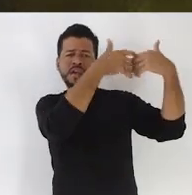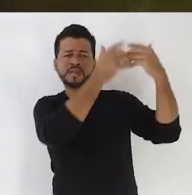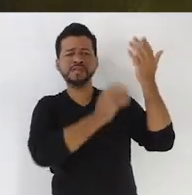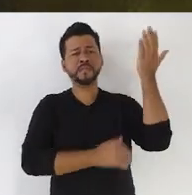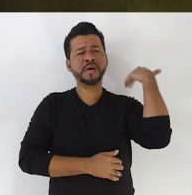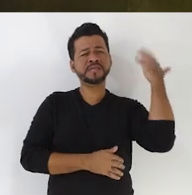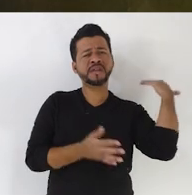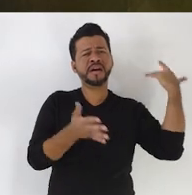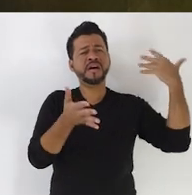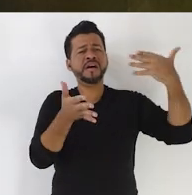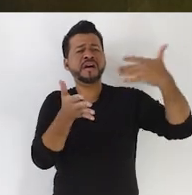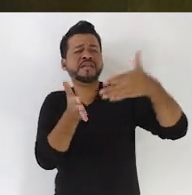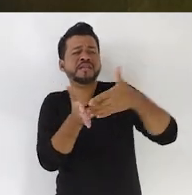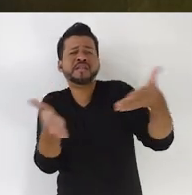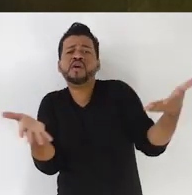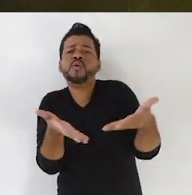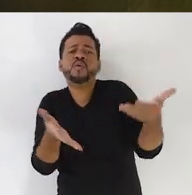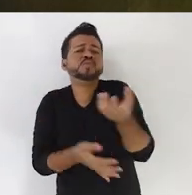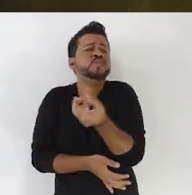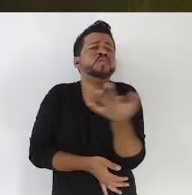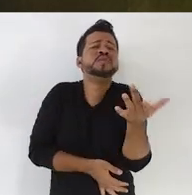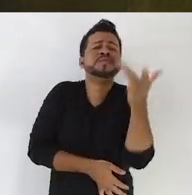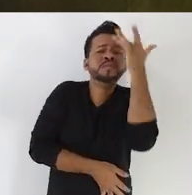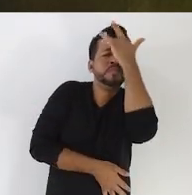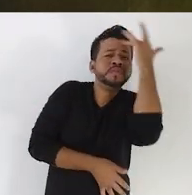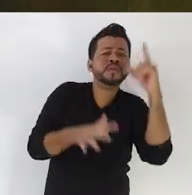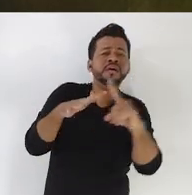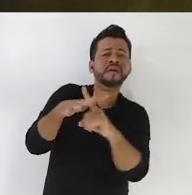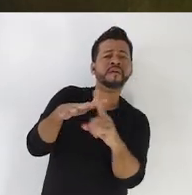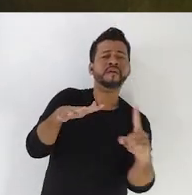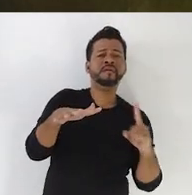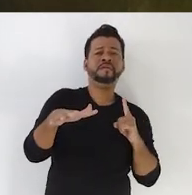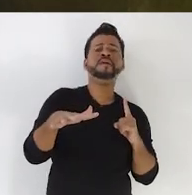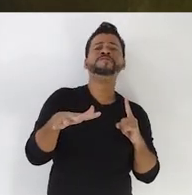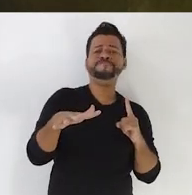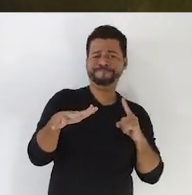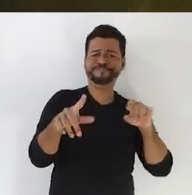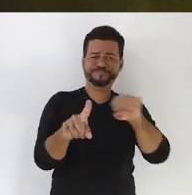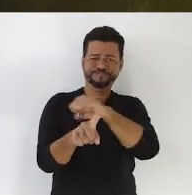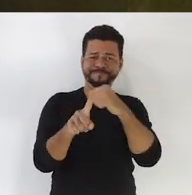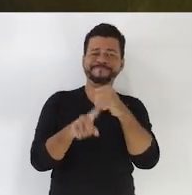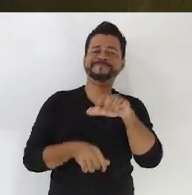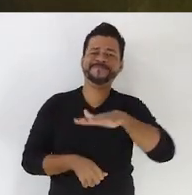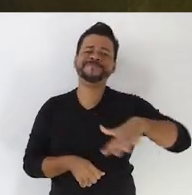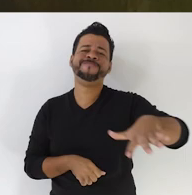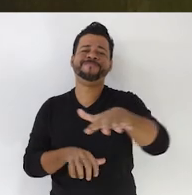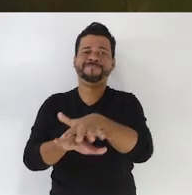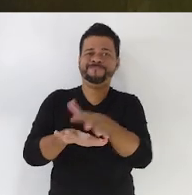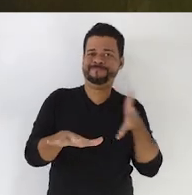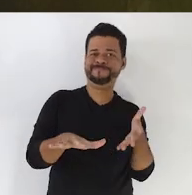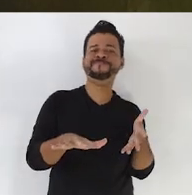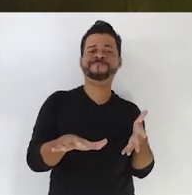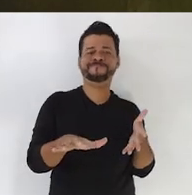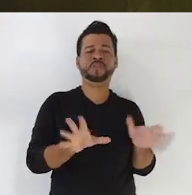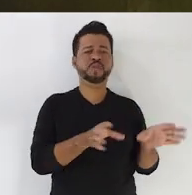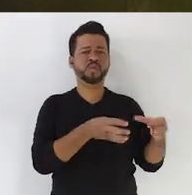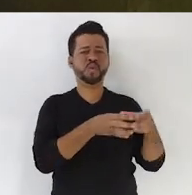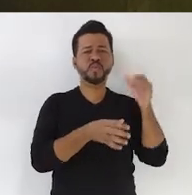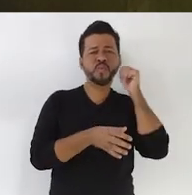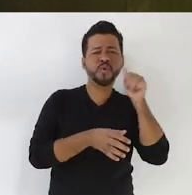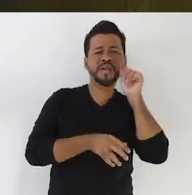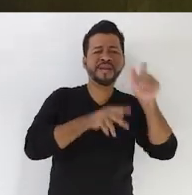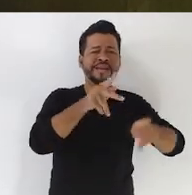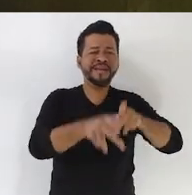história quantos de nós ainda estamos excluídos deste projeto de liberdade. Mulheres,